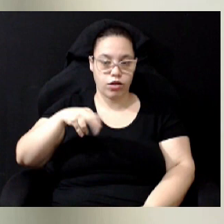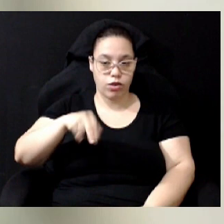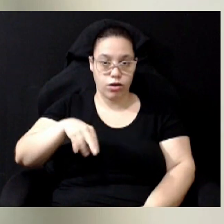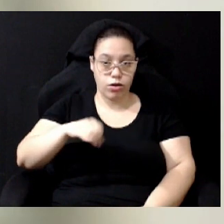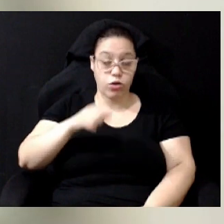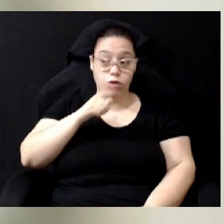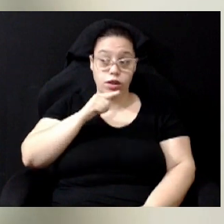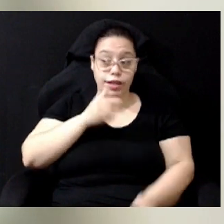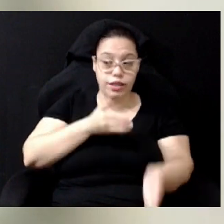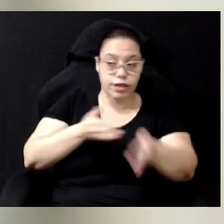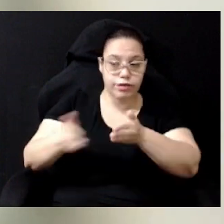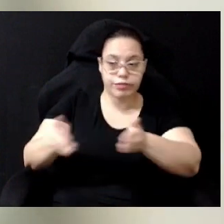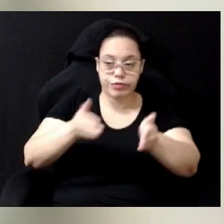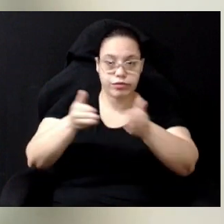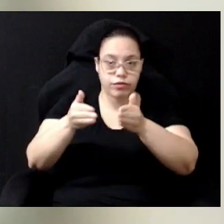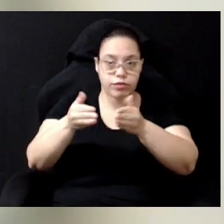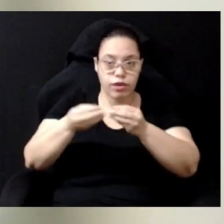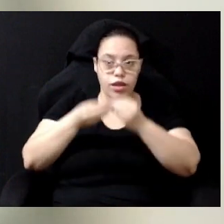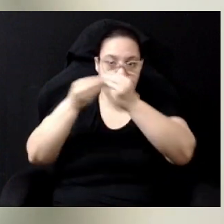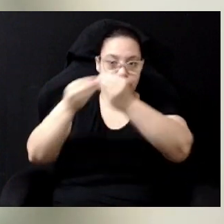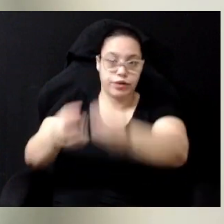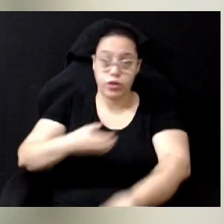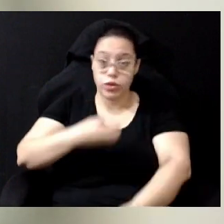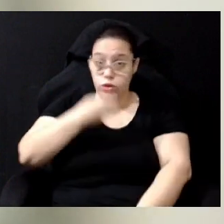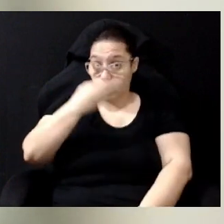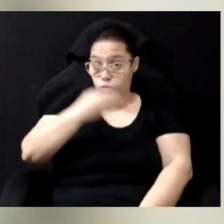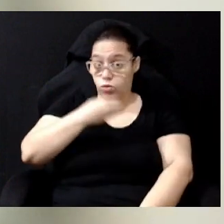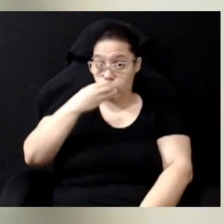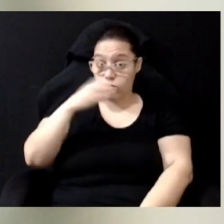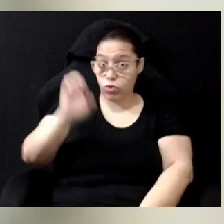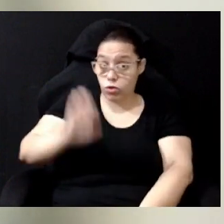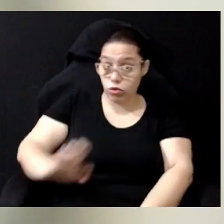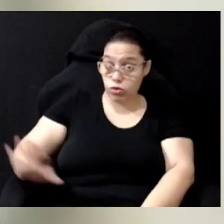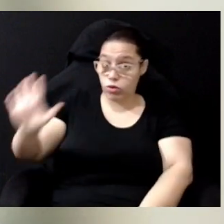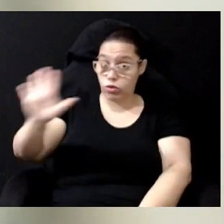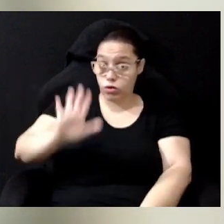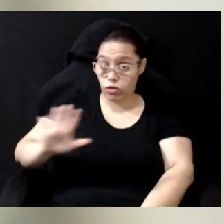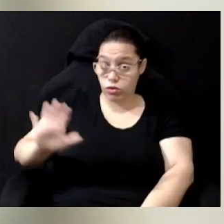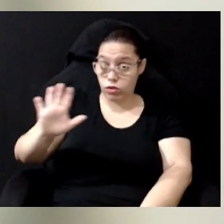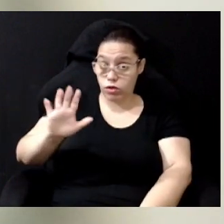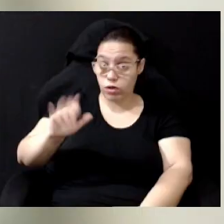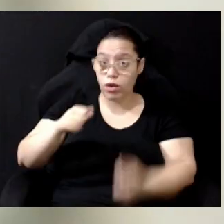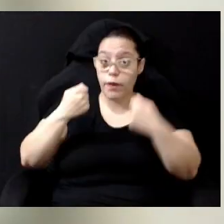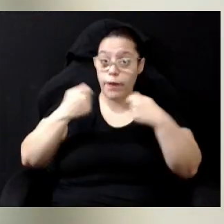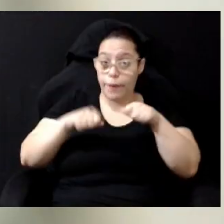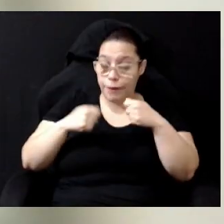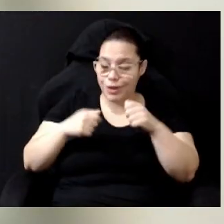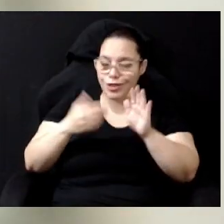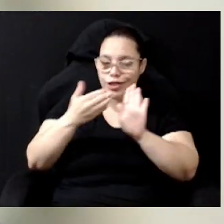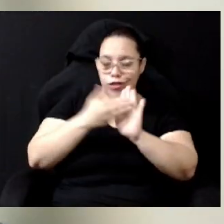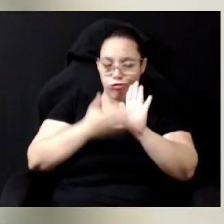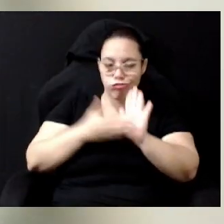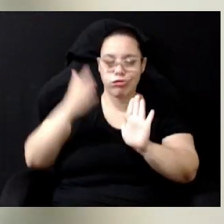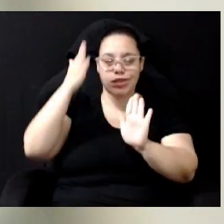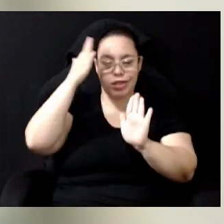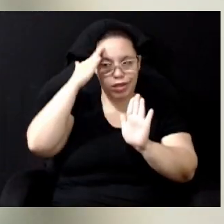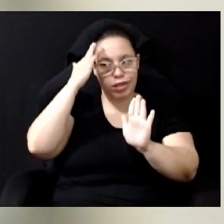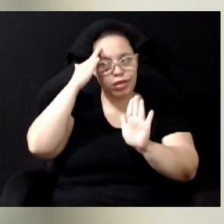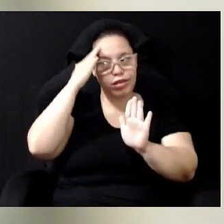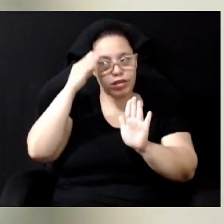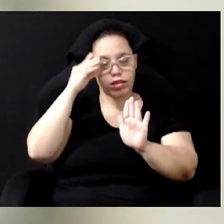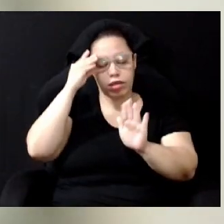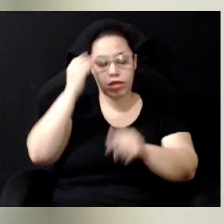também pegada hídrica. Então, por exemplo, quem exporta frutas tropicais para a Europa já precisa lidar com essas questões.